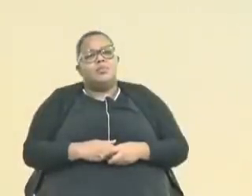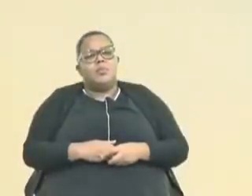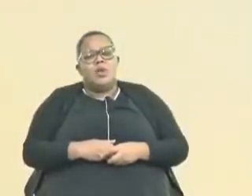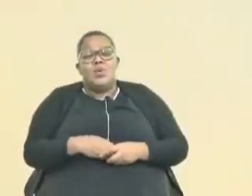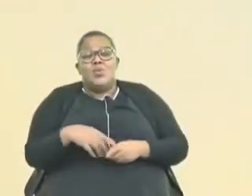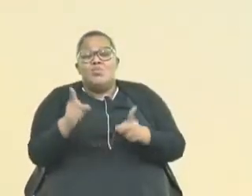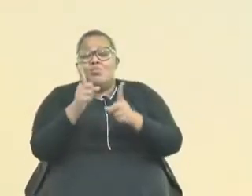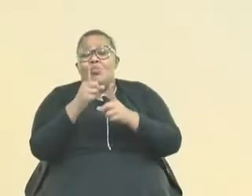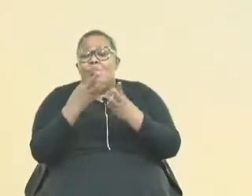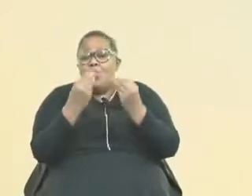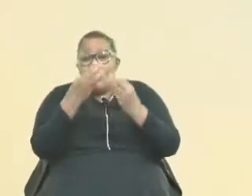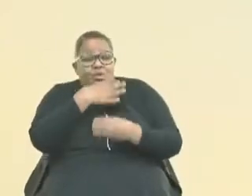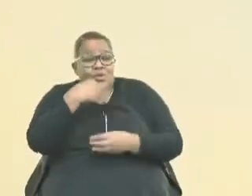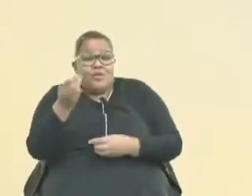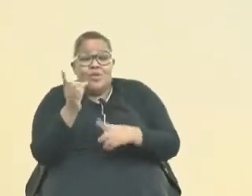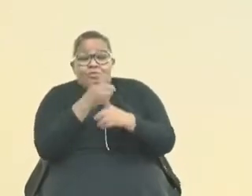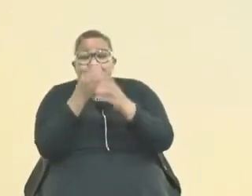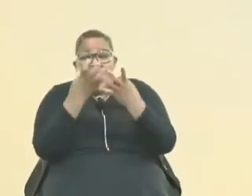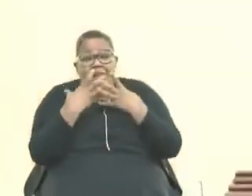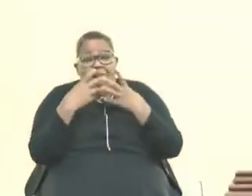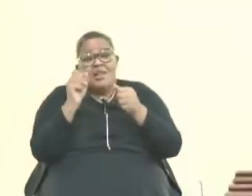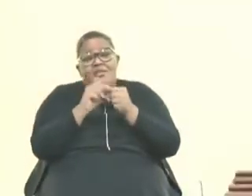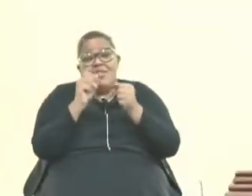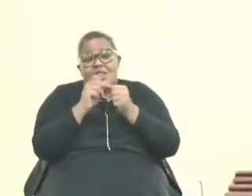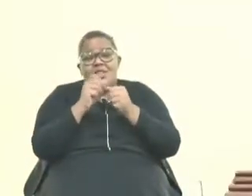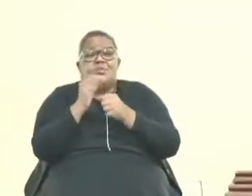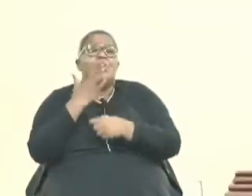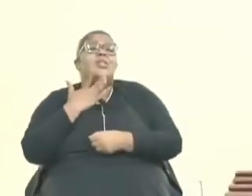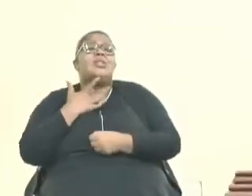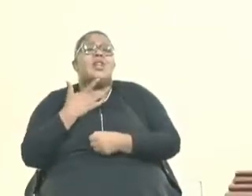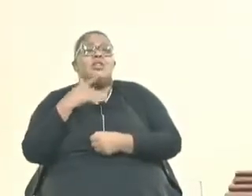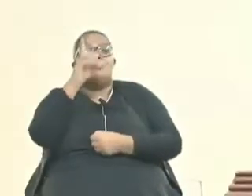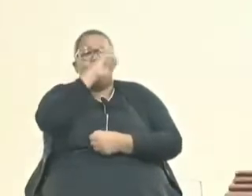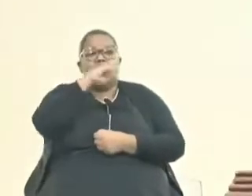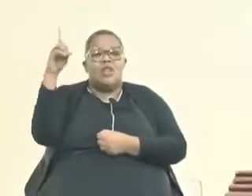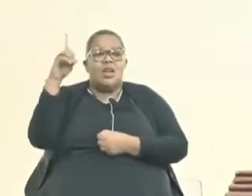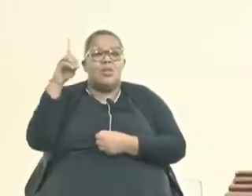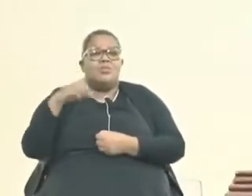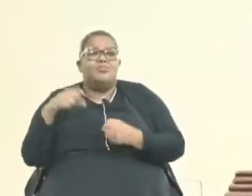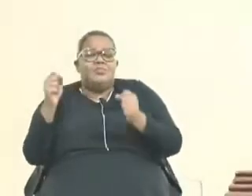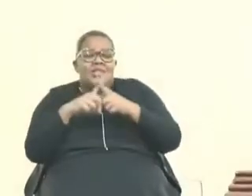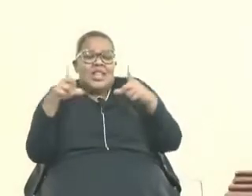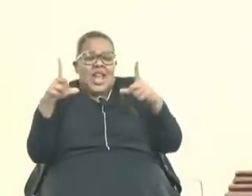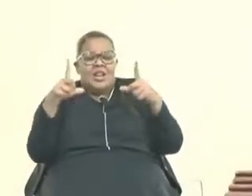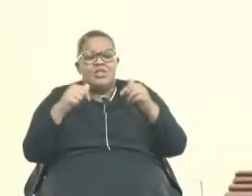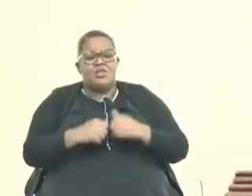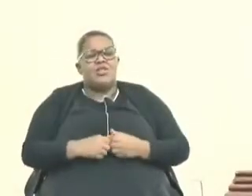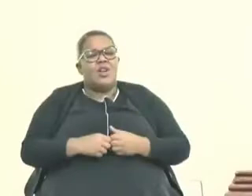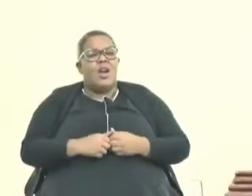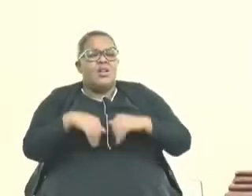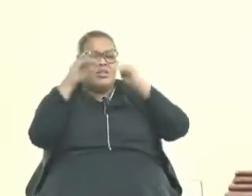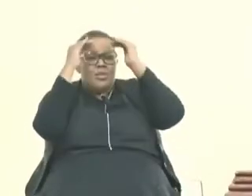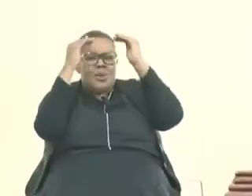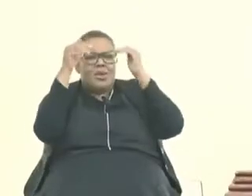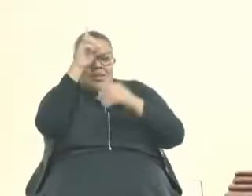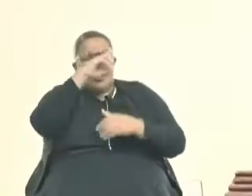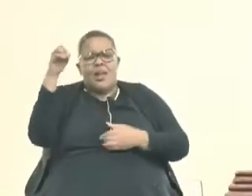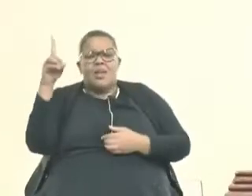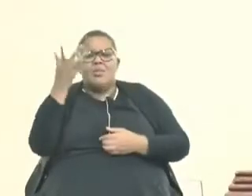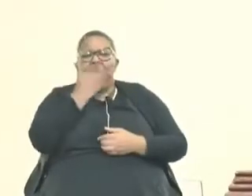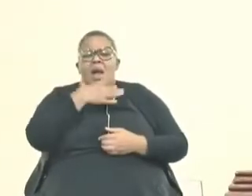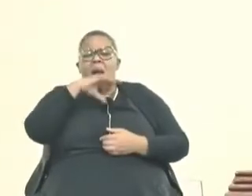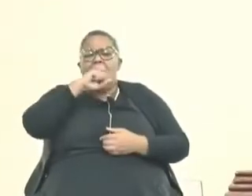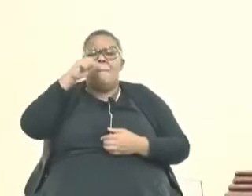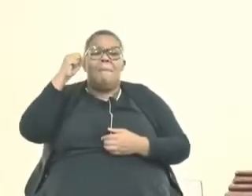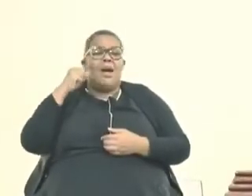fazem a vontade de Deus o Grid os mandamentos do Senhor e paz não tem autoridade para com